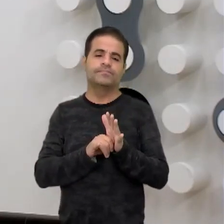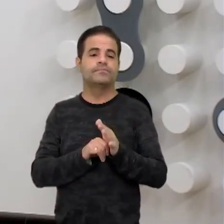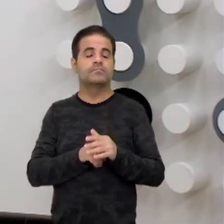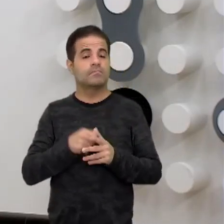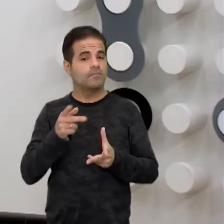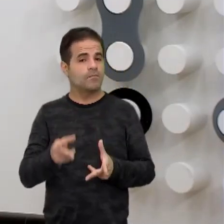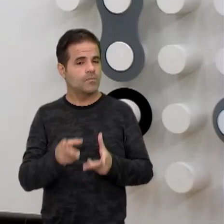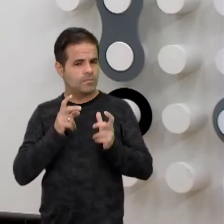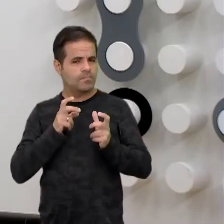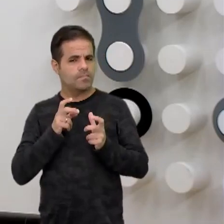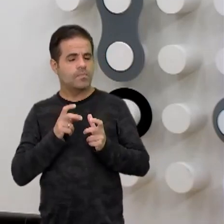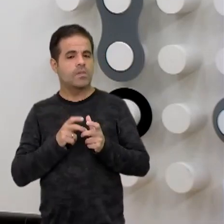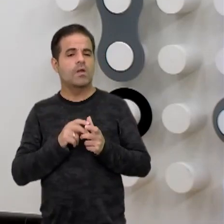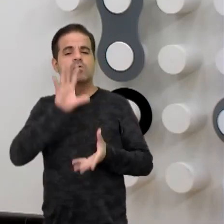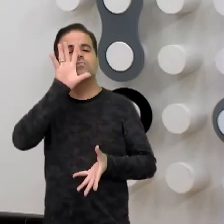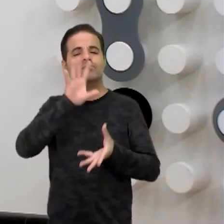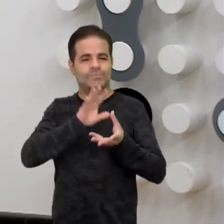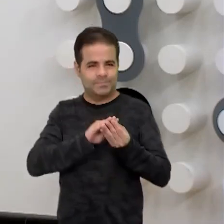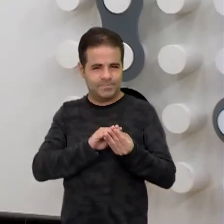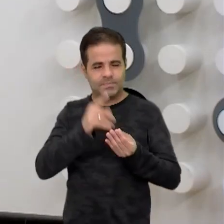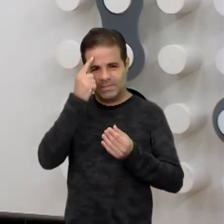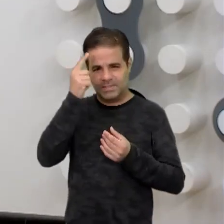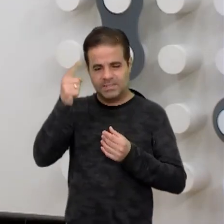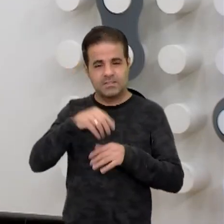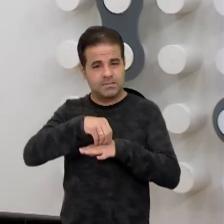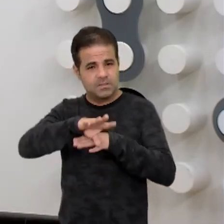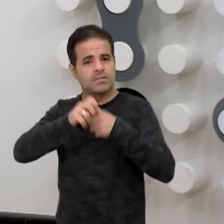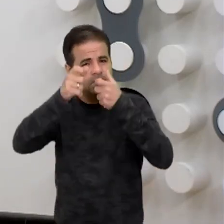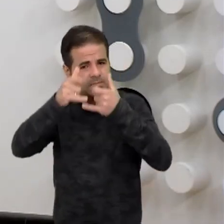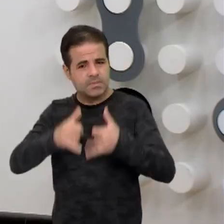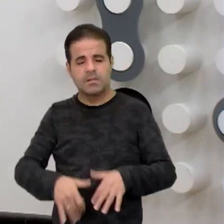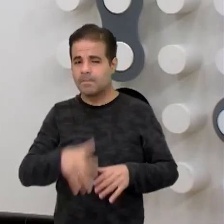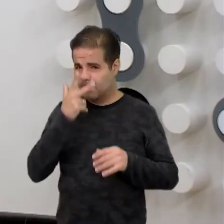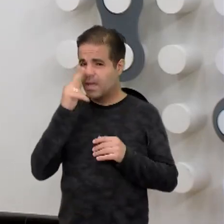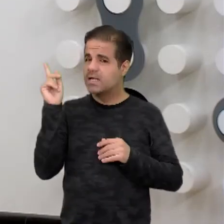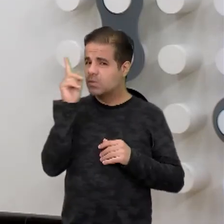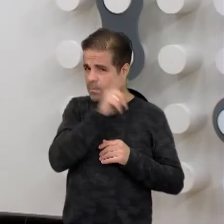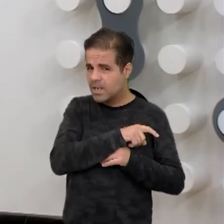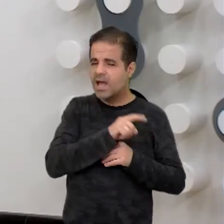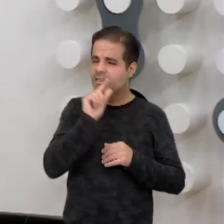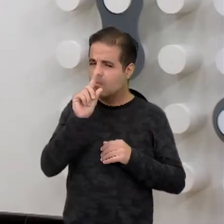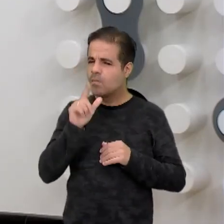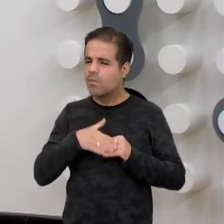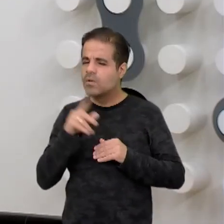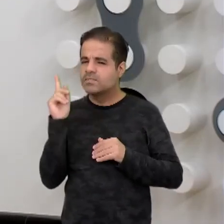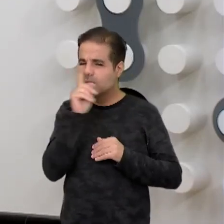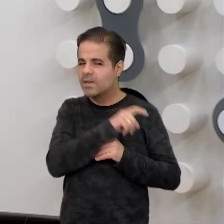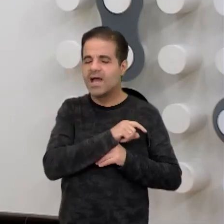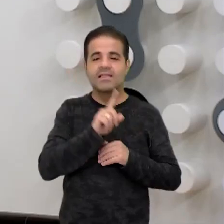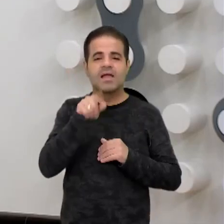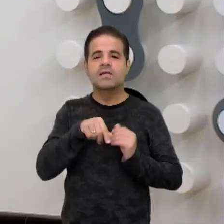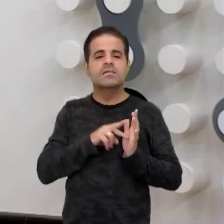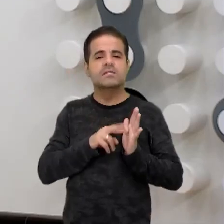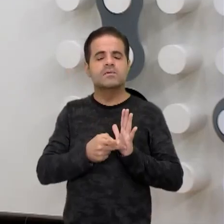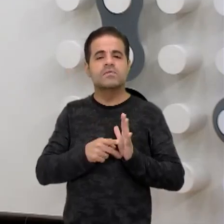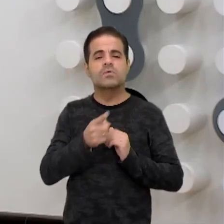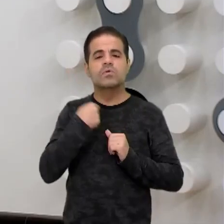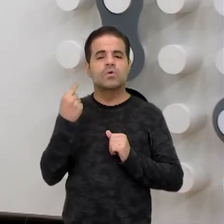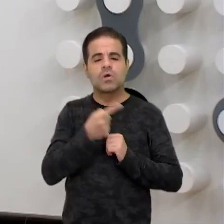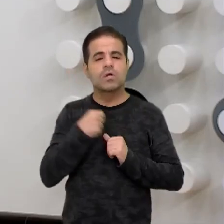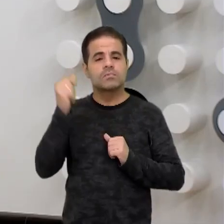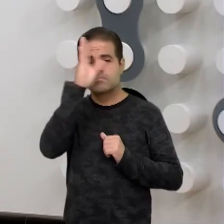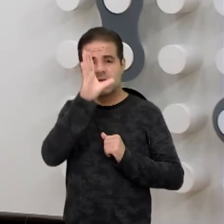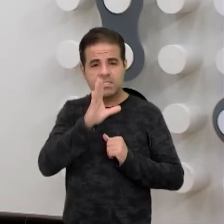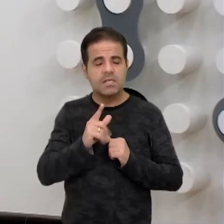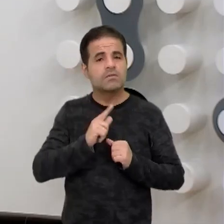nós, resumindo essa ideia que eu acabei de falar, que parece ser complicada e é um pouquinho mesmo, quer dizer assim, nós todos